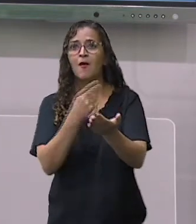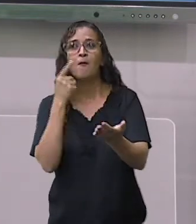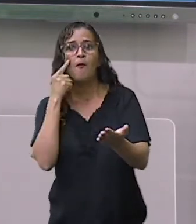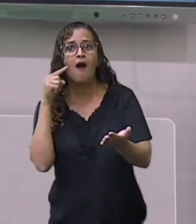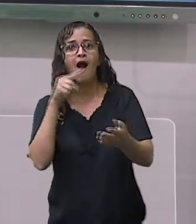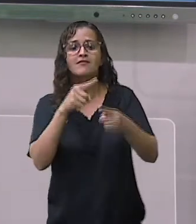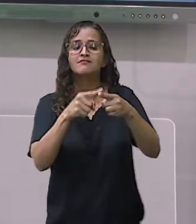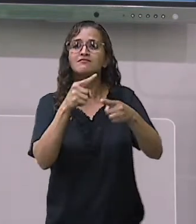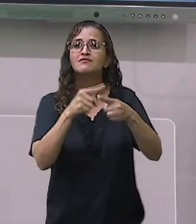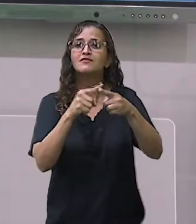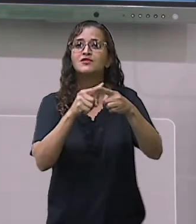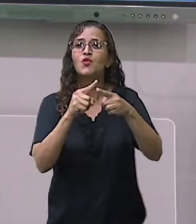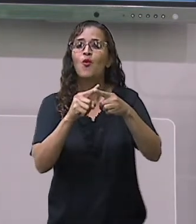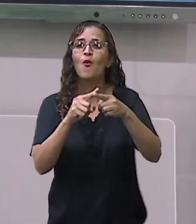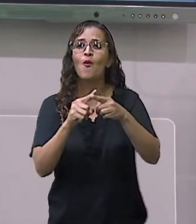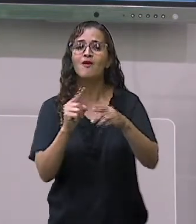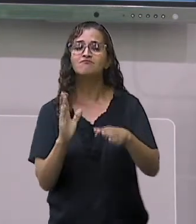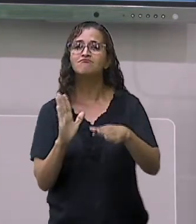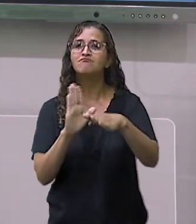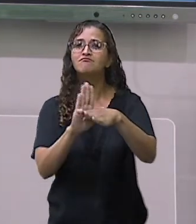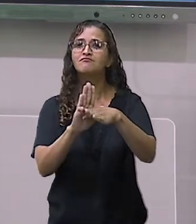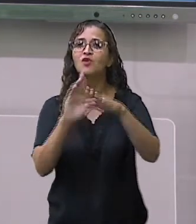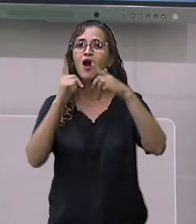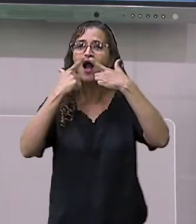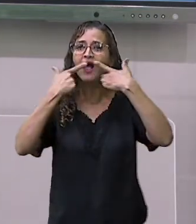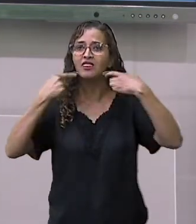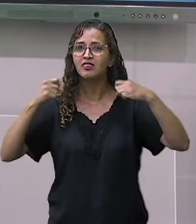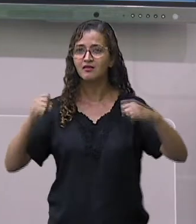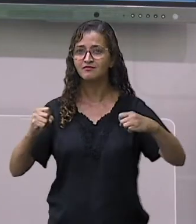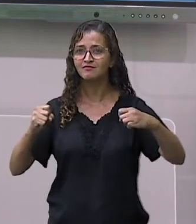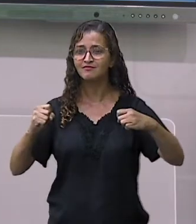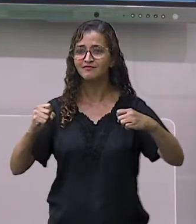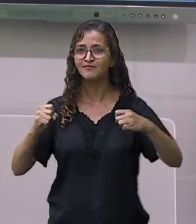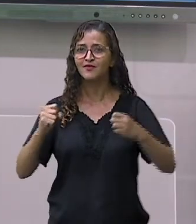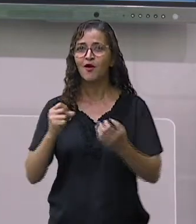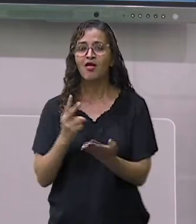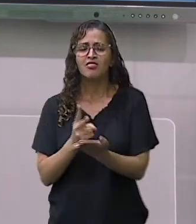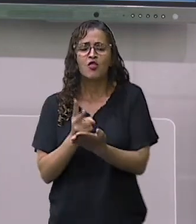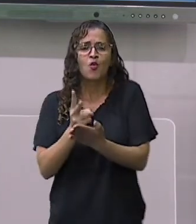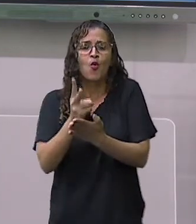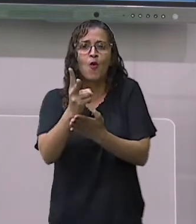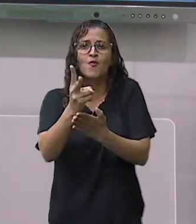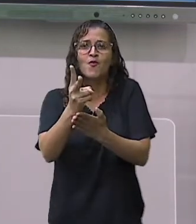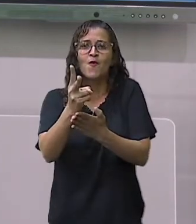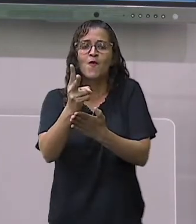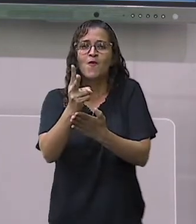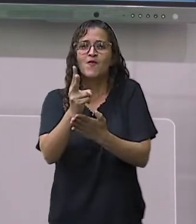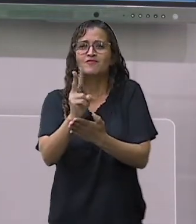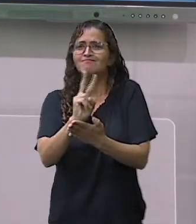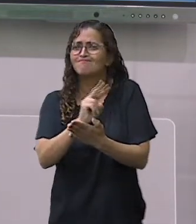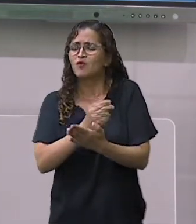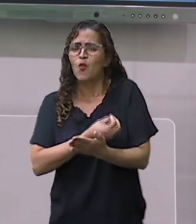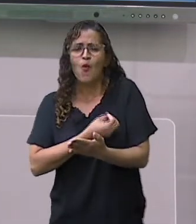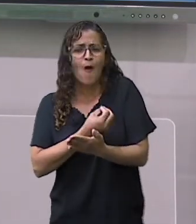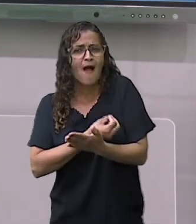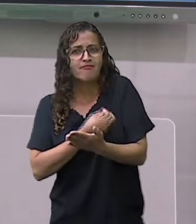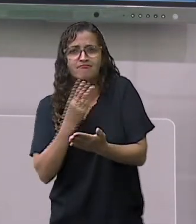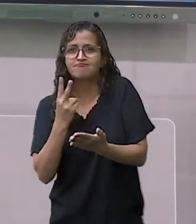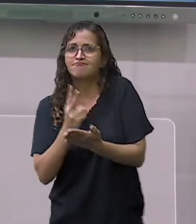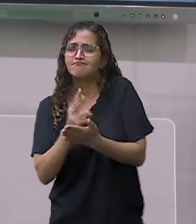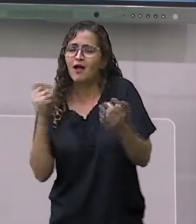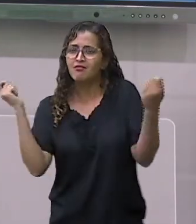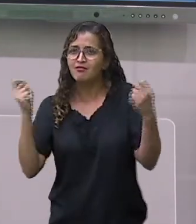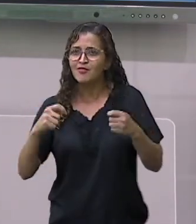termos linguísticos, até o resto da sua vida. O dicionário é como se fosse